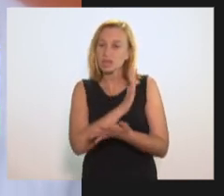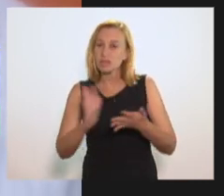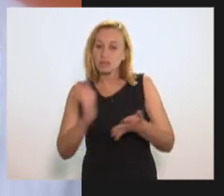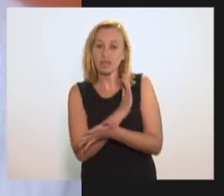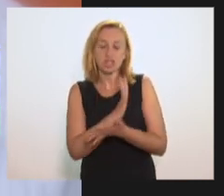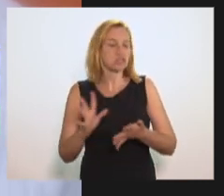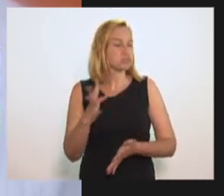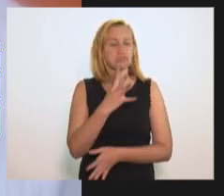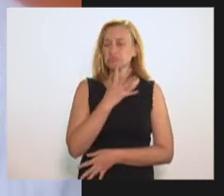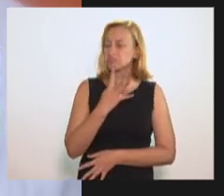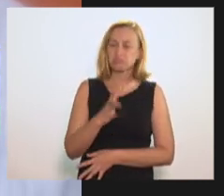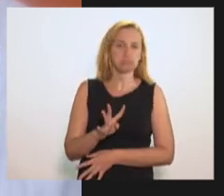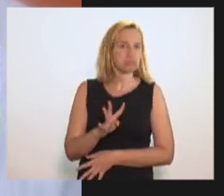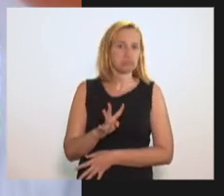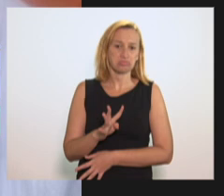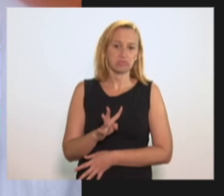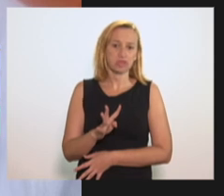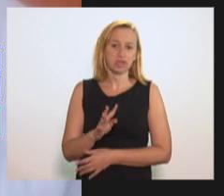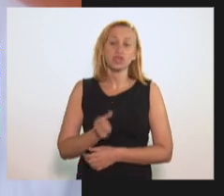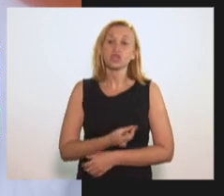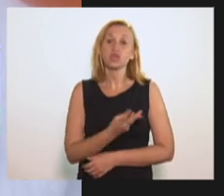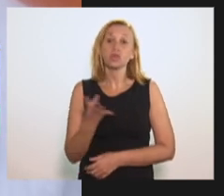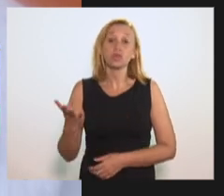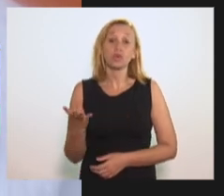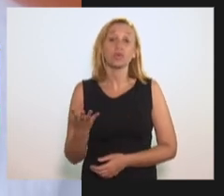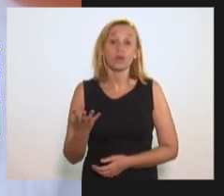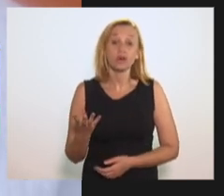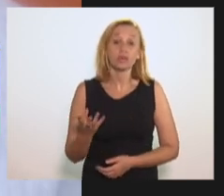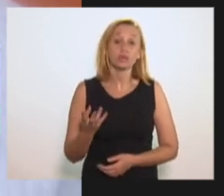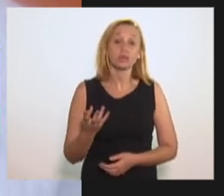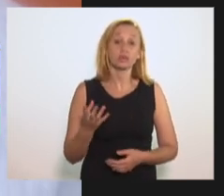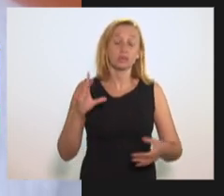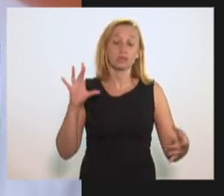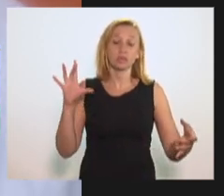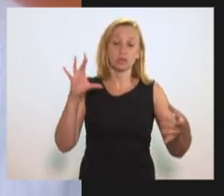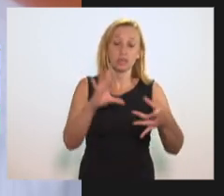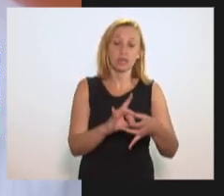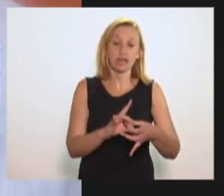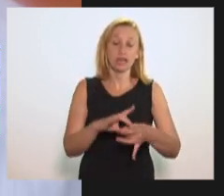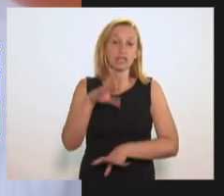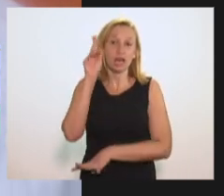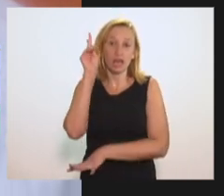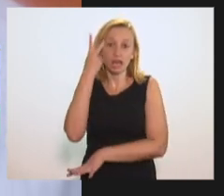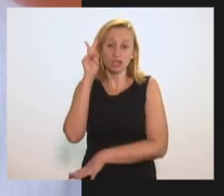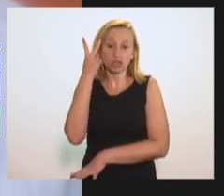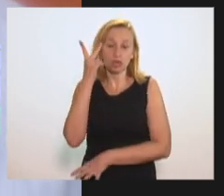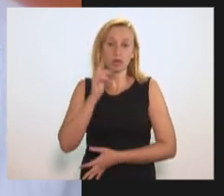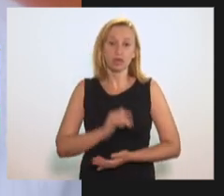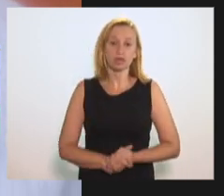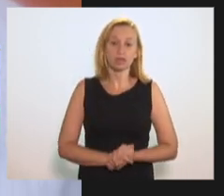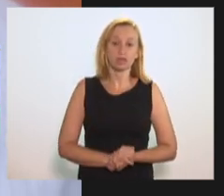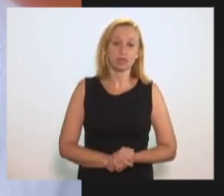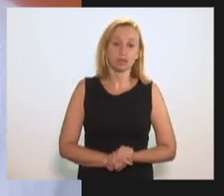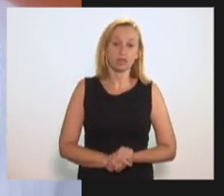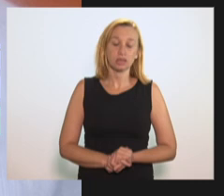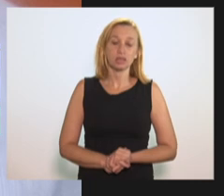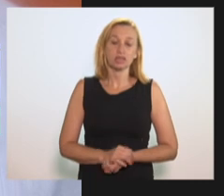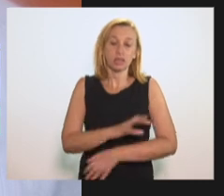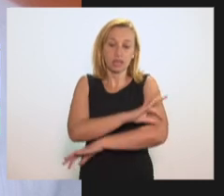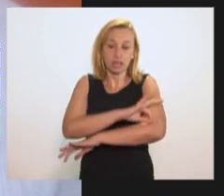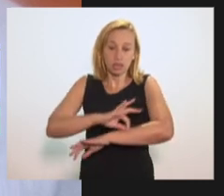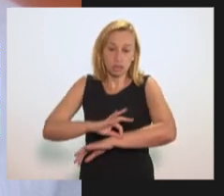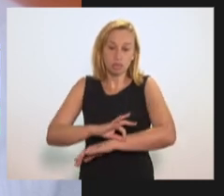tem conhecimento de pontos tão ligados à história da engenharia à história da arquitetura